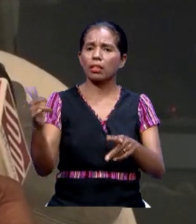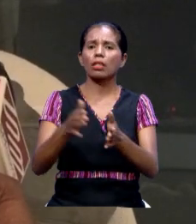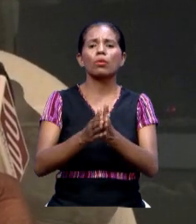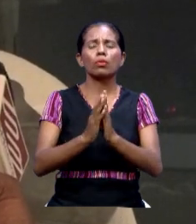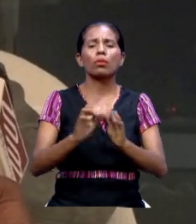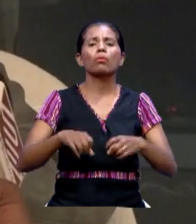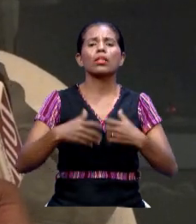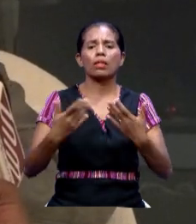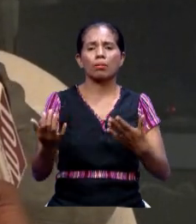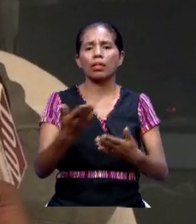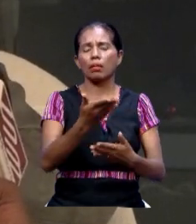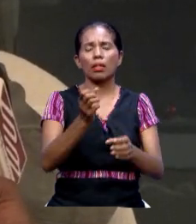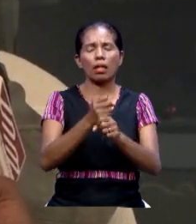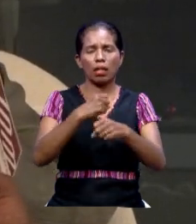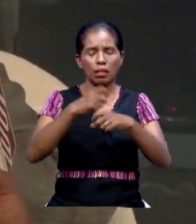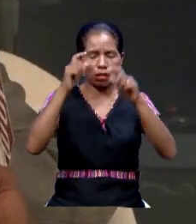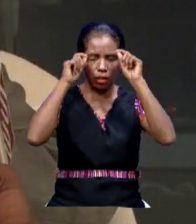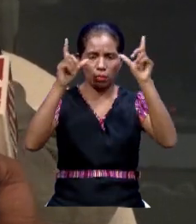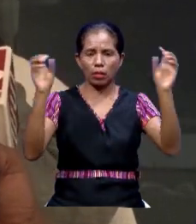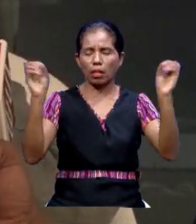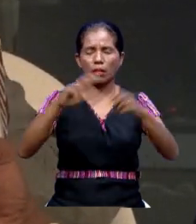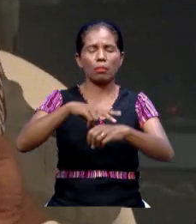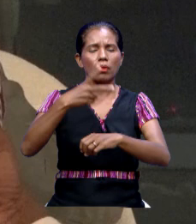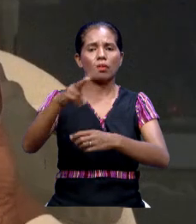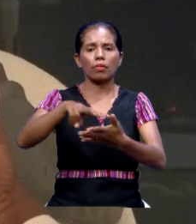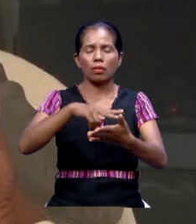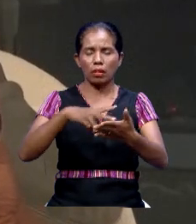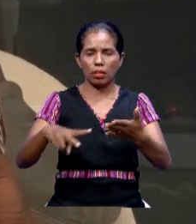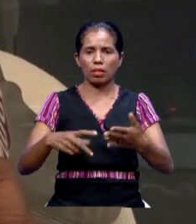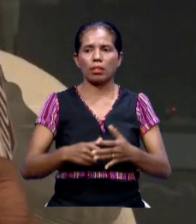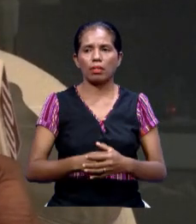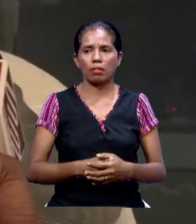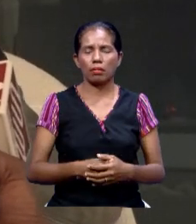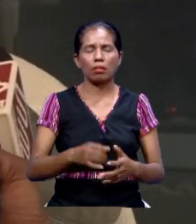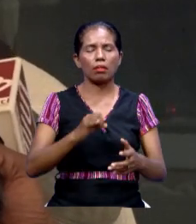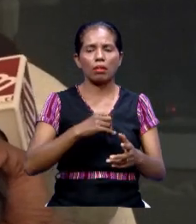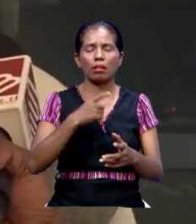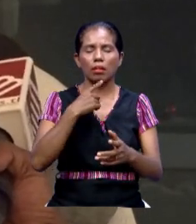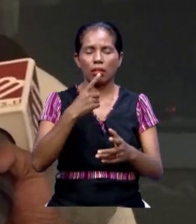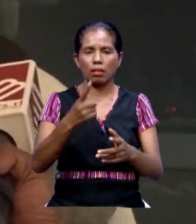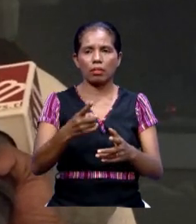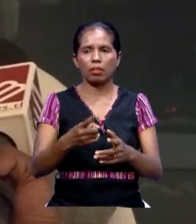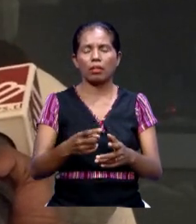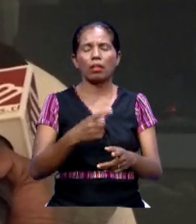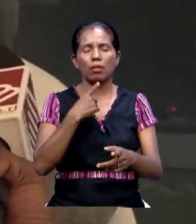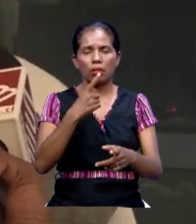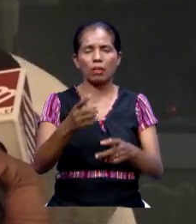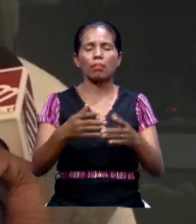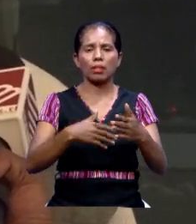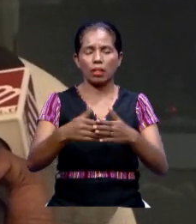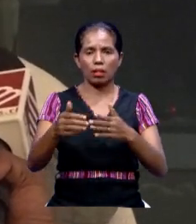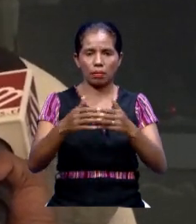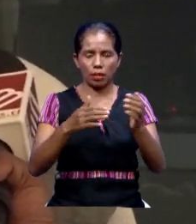ensame que me halo para Timor lá e mono para violência, lá mono para vingança. Então eu explicamos da vara